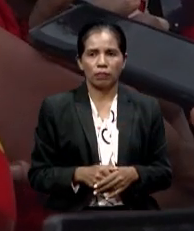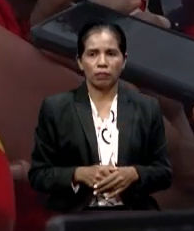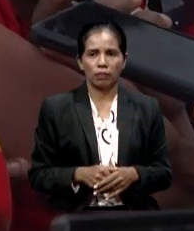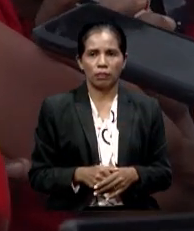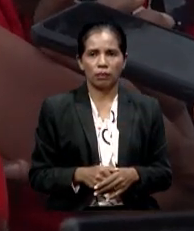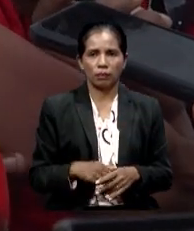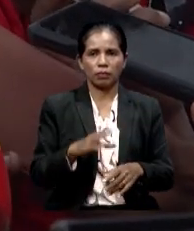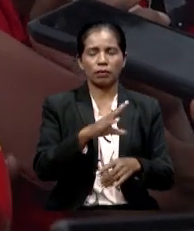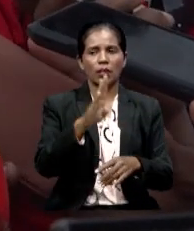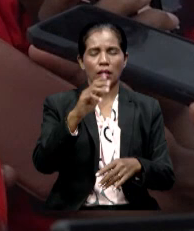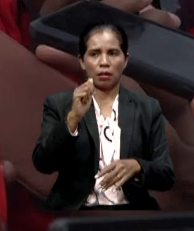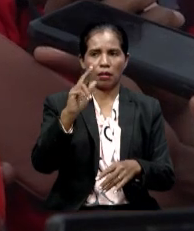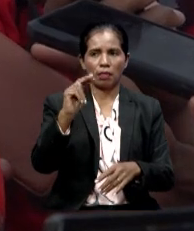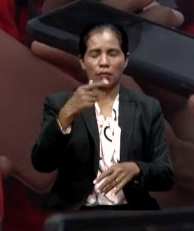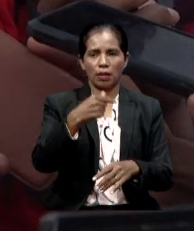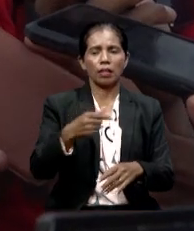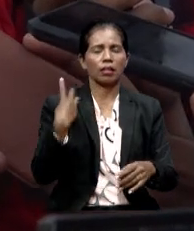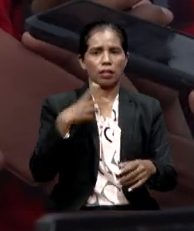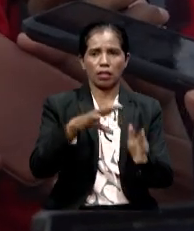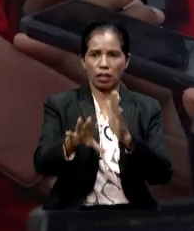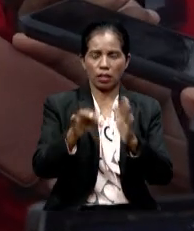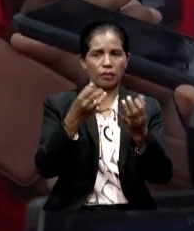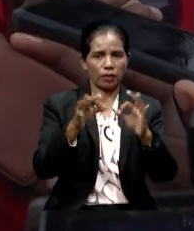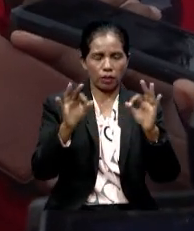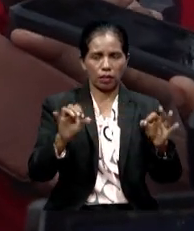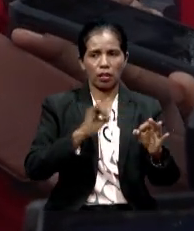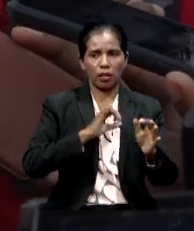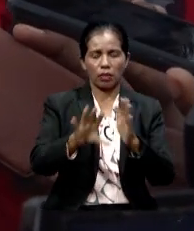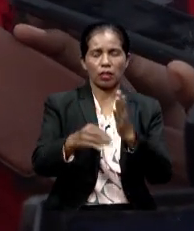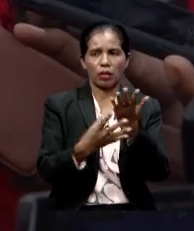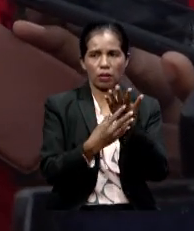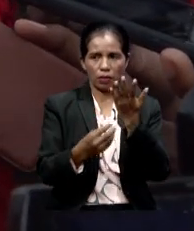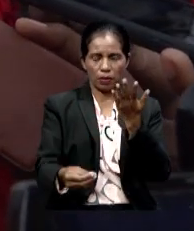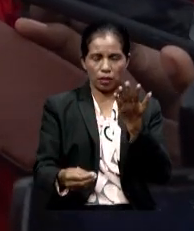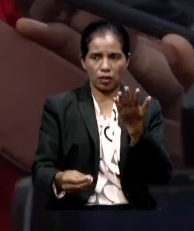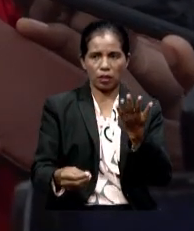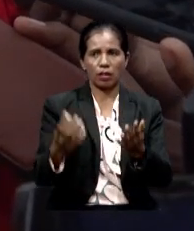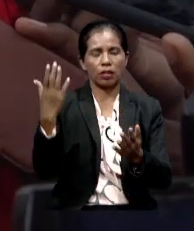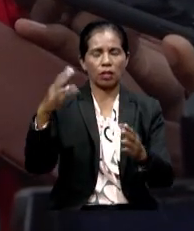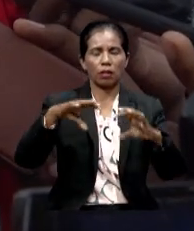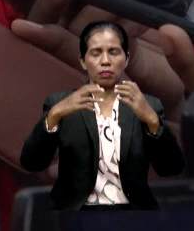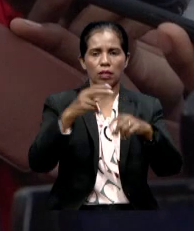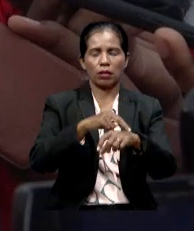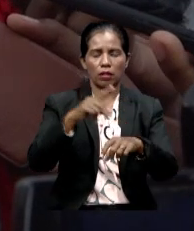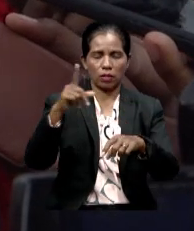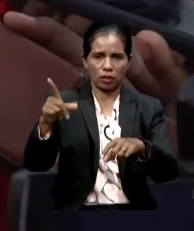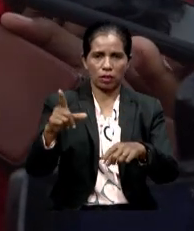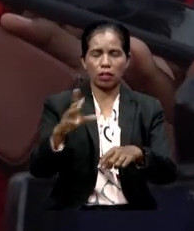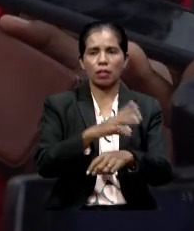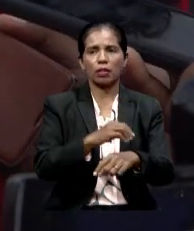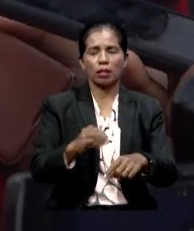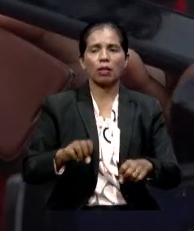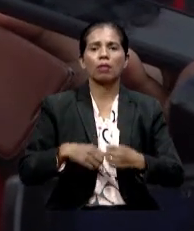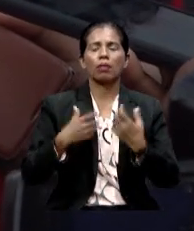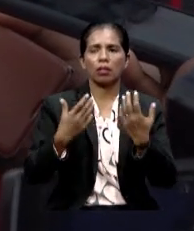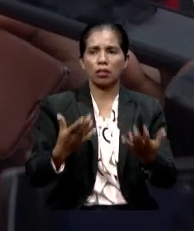bank garantia, ita reta nona, hau reta copia, mas ida original, né, a Comissão Nacional dos Aprovisionamentos, e oinsa,